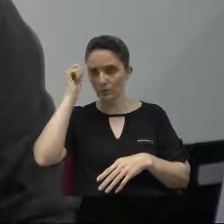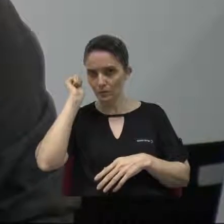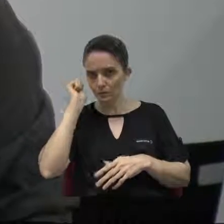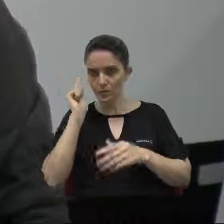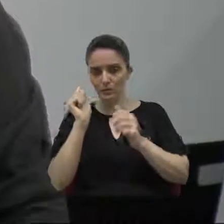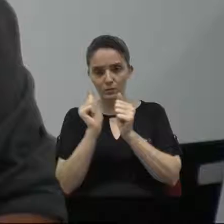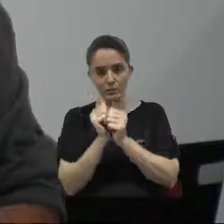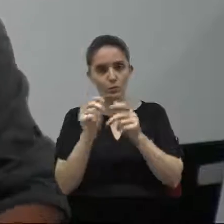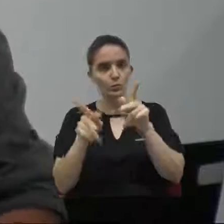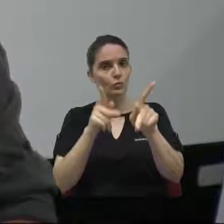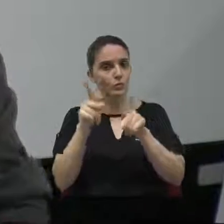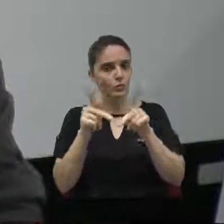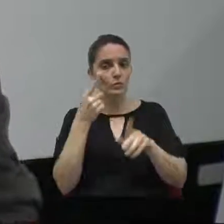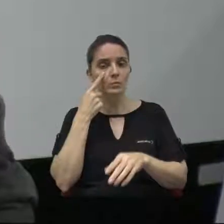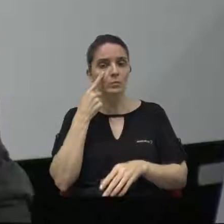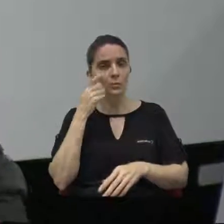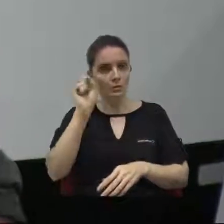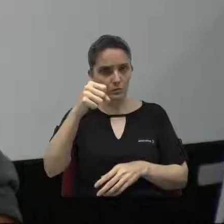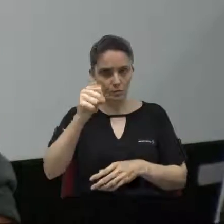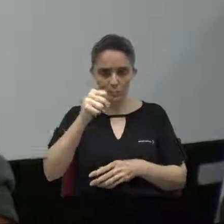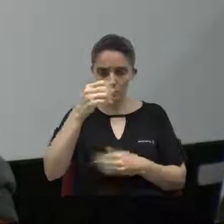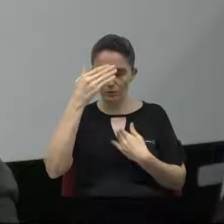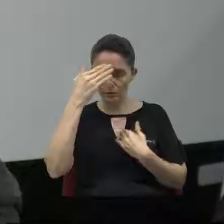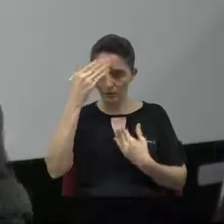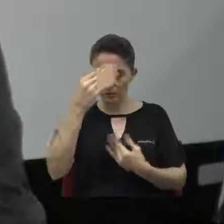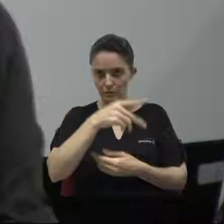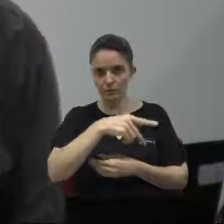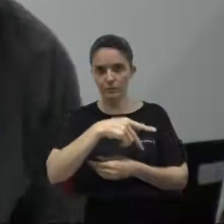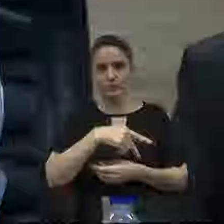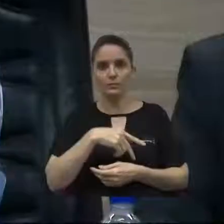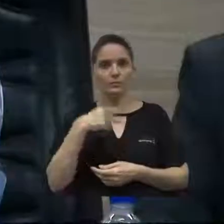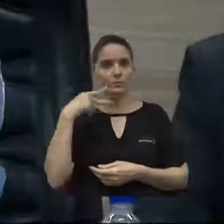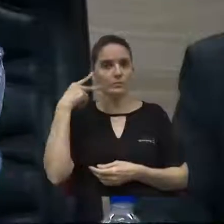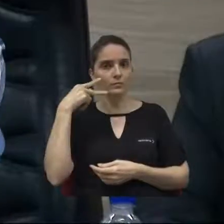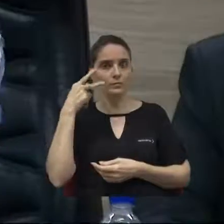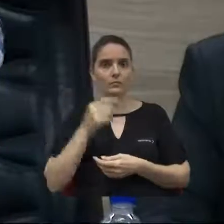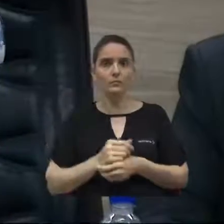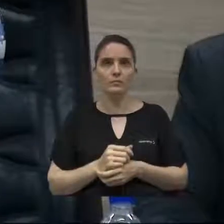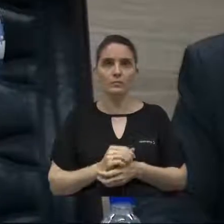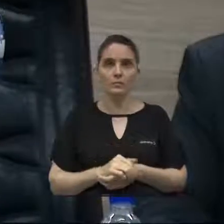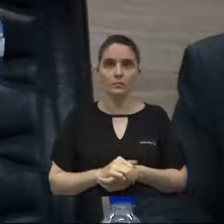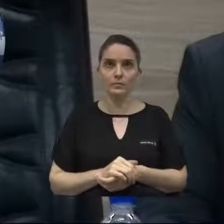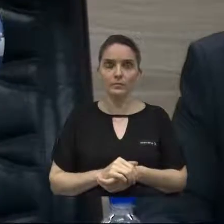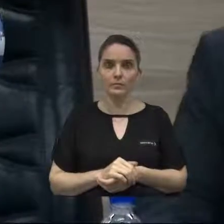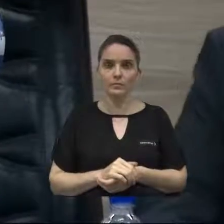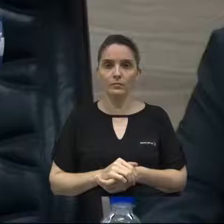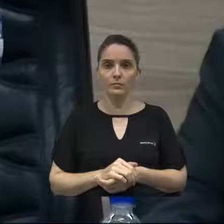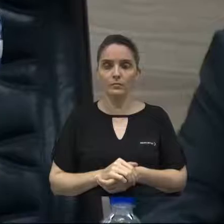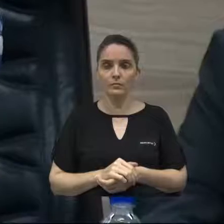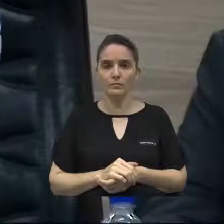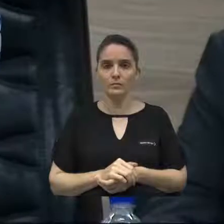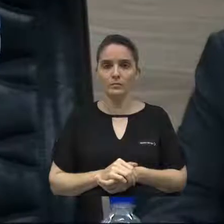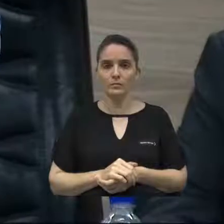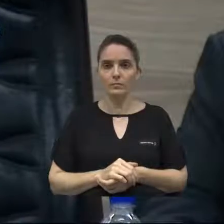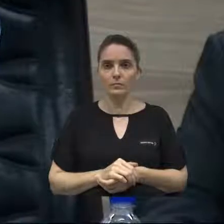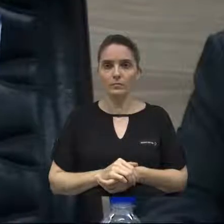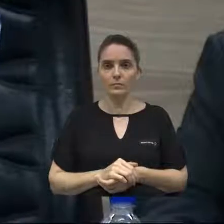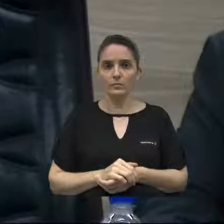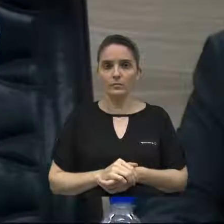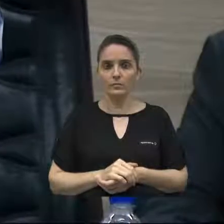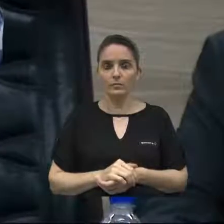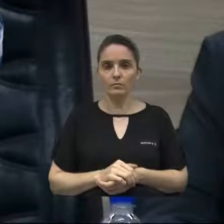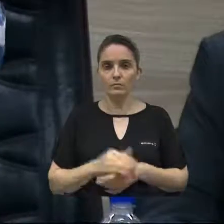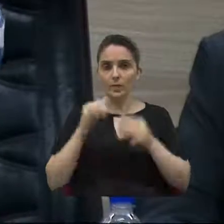rever, sim, essa planta genérica. Obrigado, senhor vereador. Eu vou encerrar, mas dizendo assim, eu volto a não concordar a divulgação,